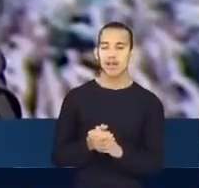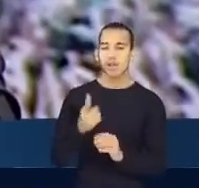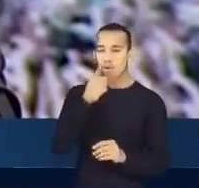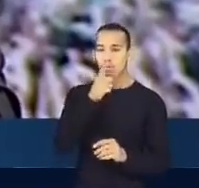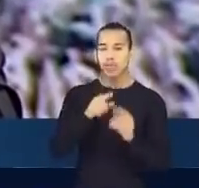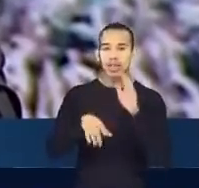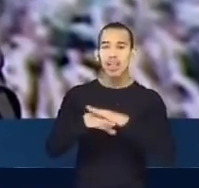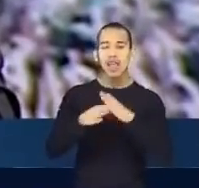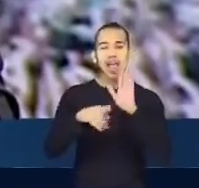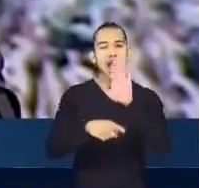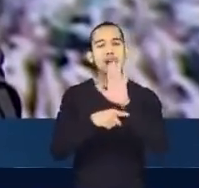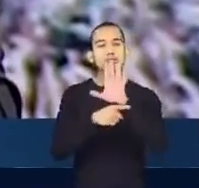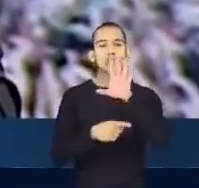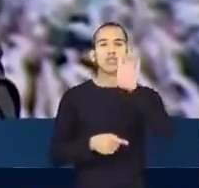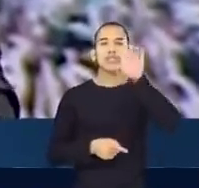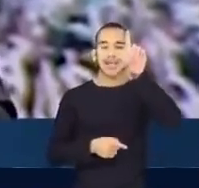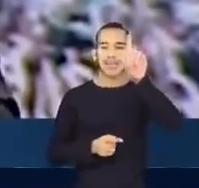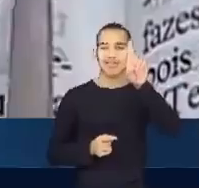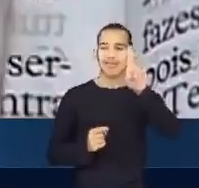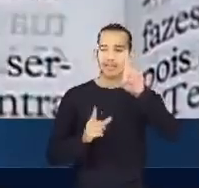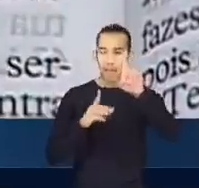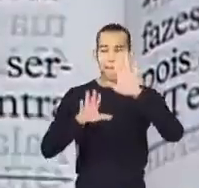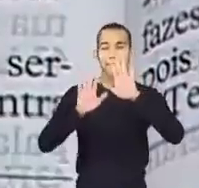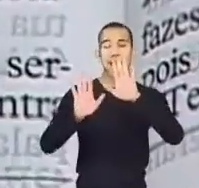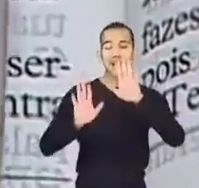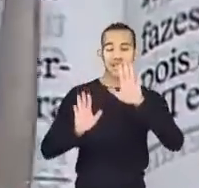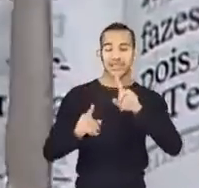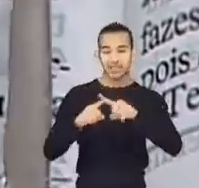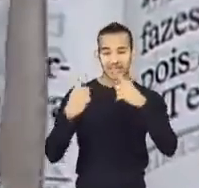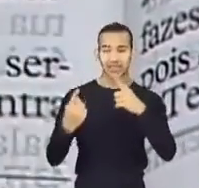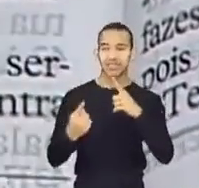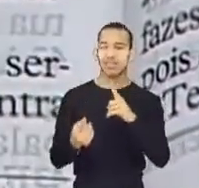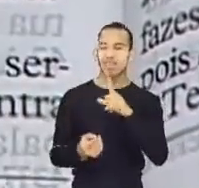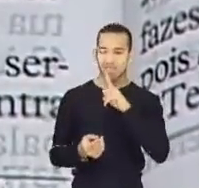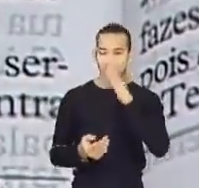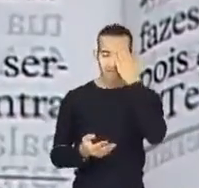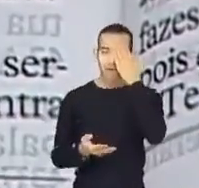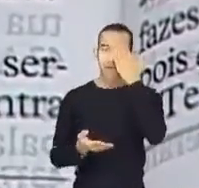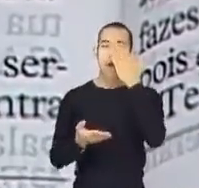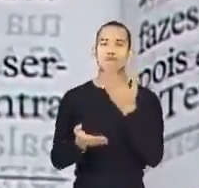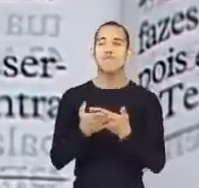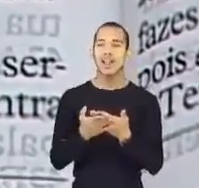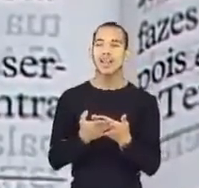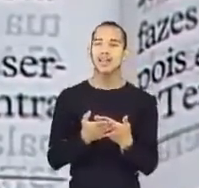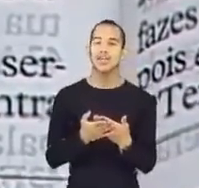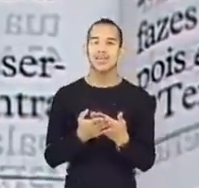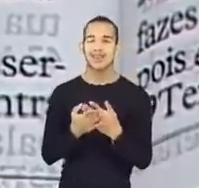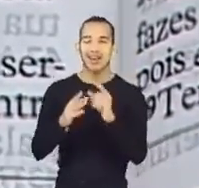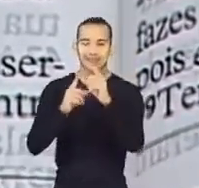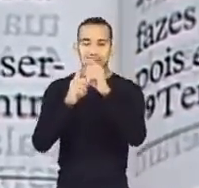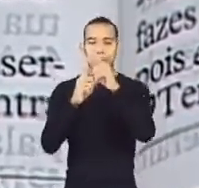favor de Deus, é isso que ele disse: mas confiei na